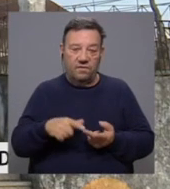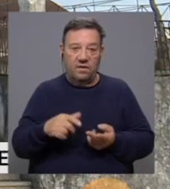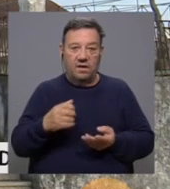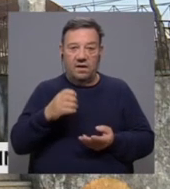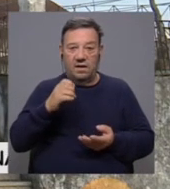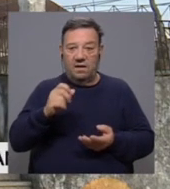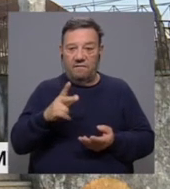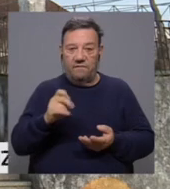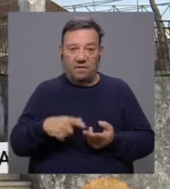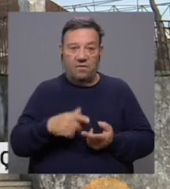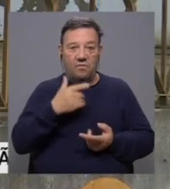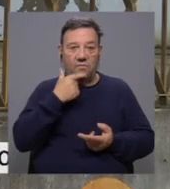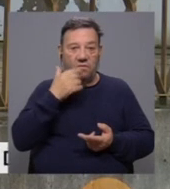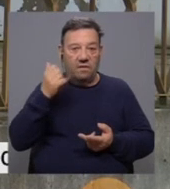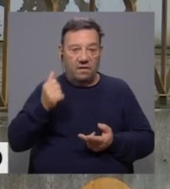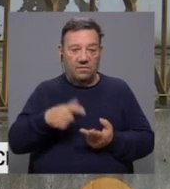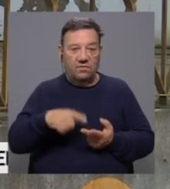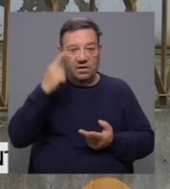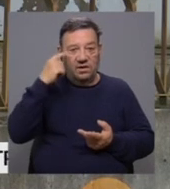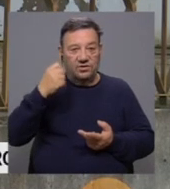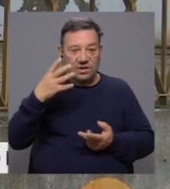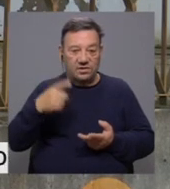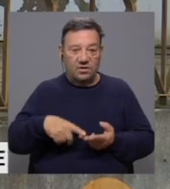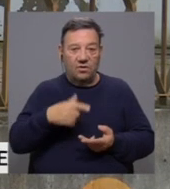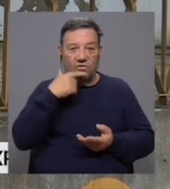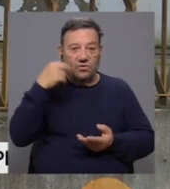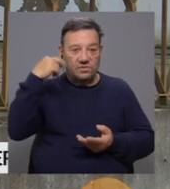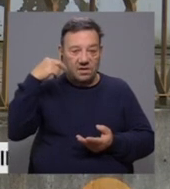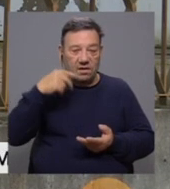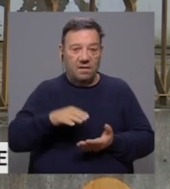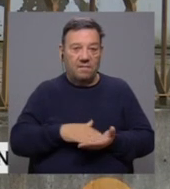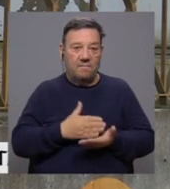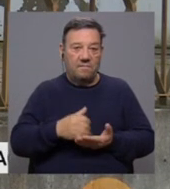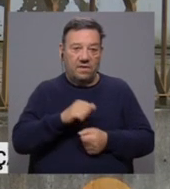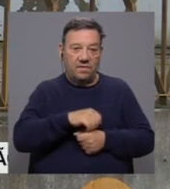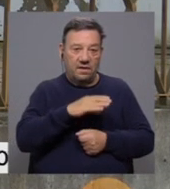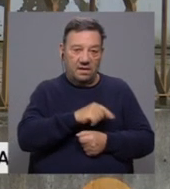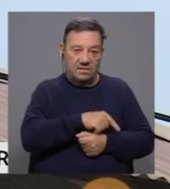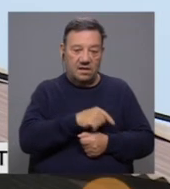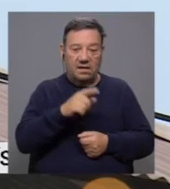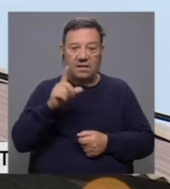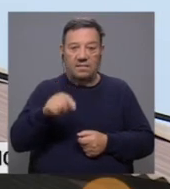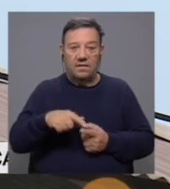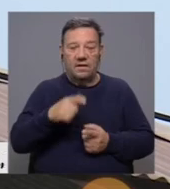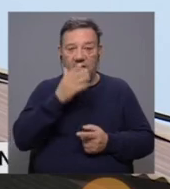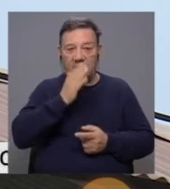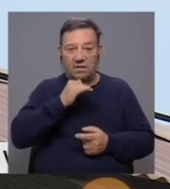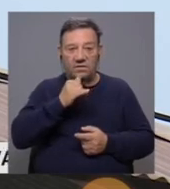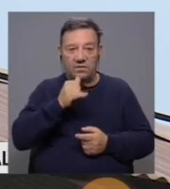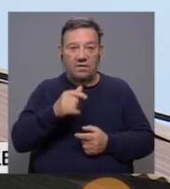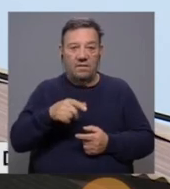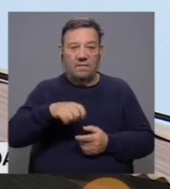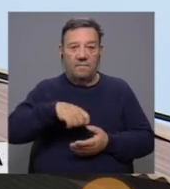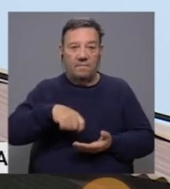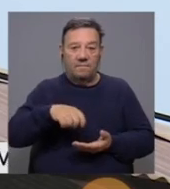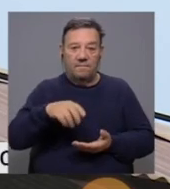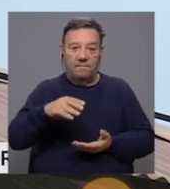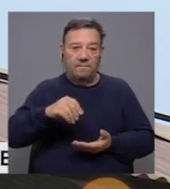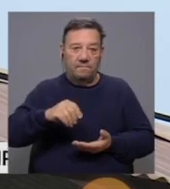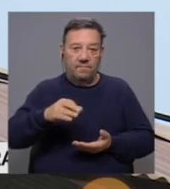flor, bolos de leite, esquecidos, doce de cereja, marmelada caseira e ainda as tradicionais papas de carolo.